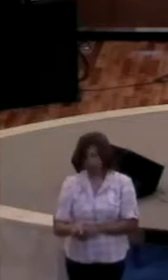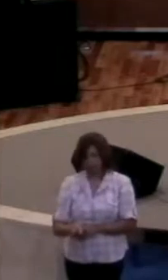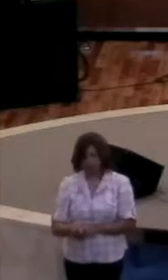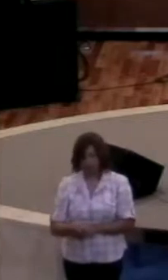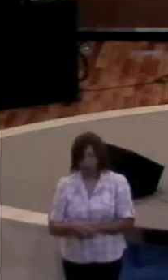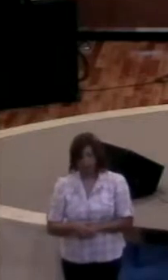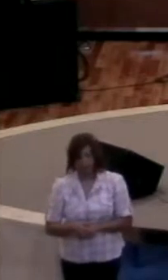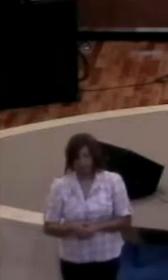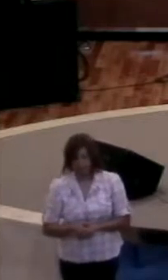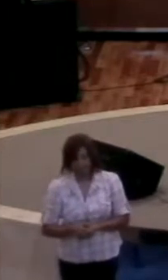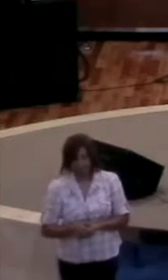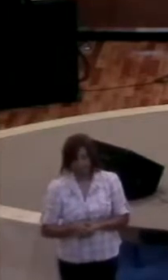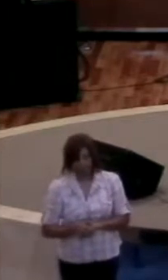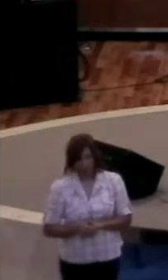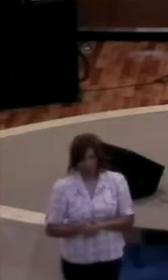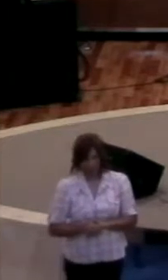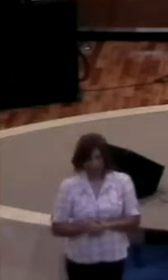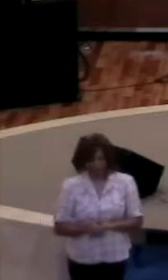uma fuga.